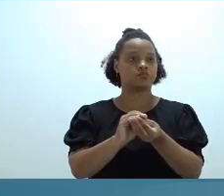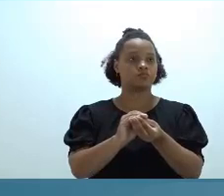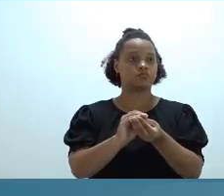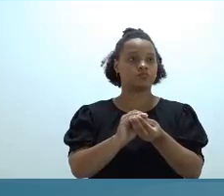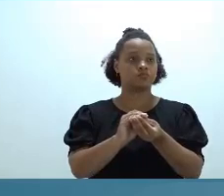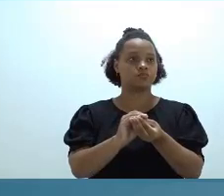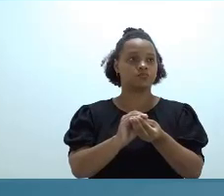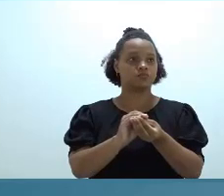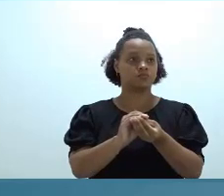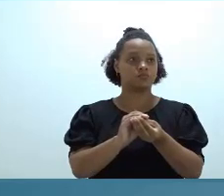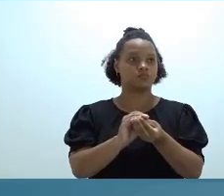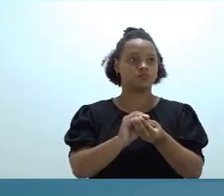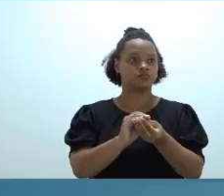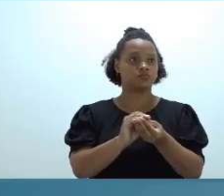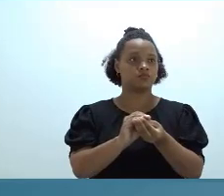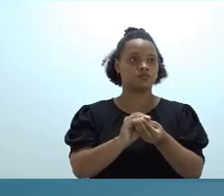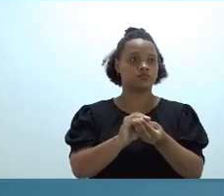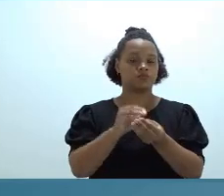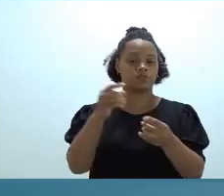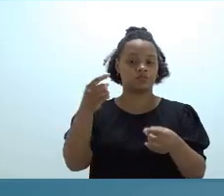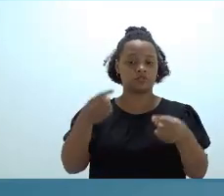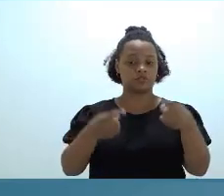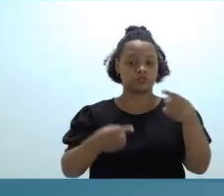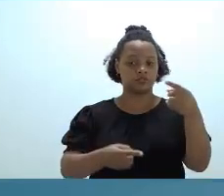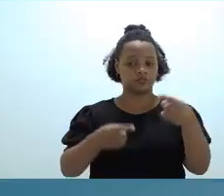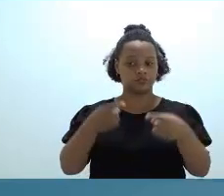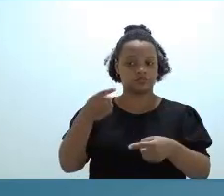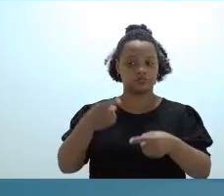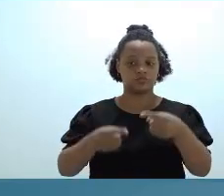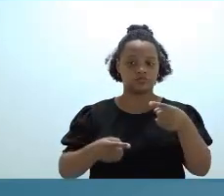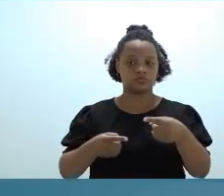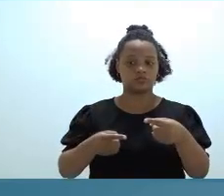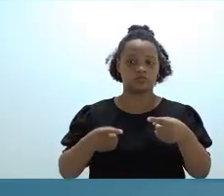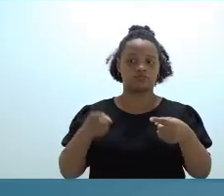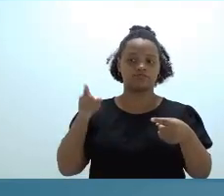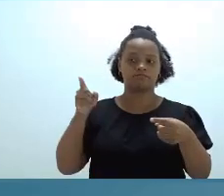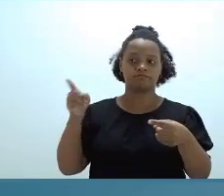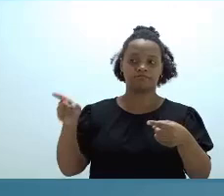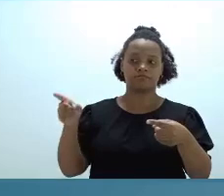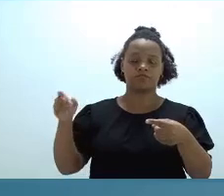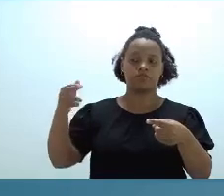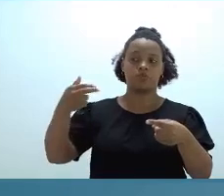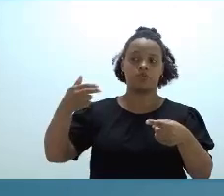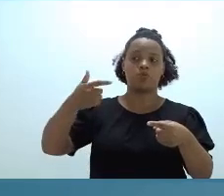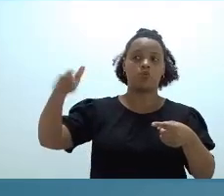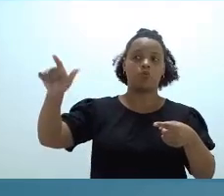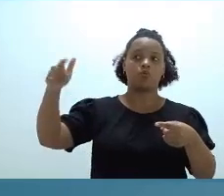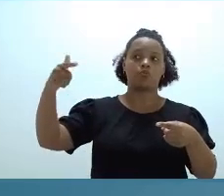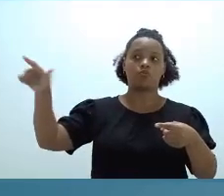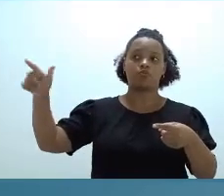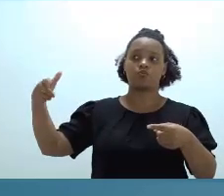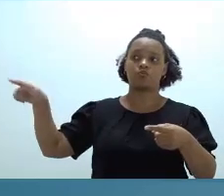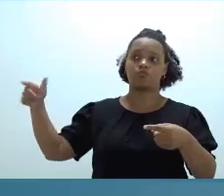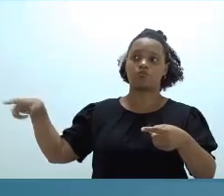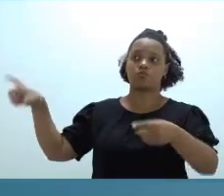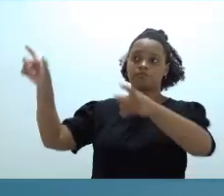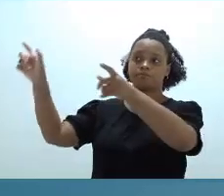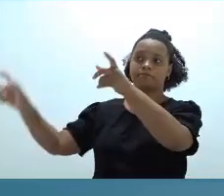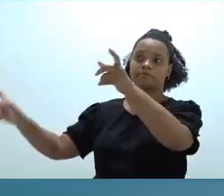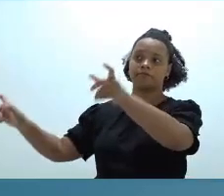demanda que envolve terceiros interessados se move à esfera do direito